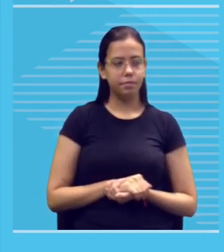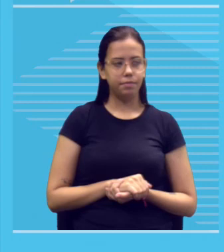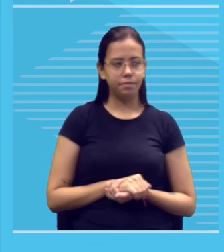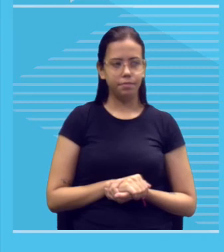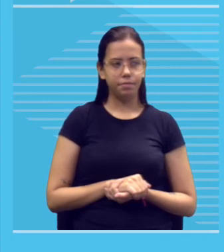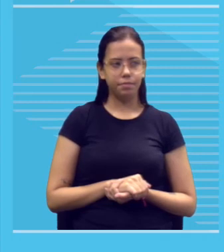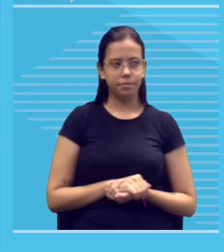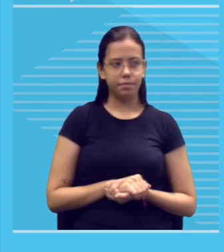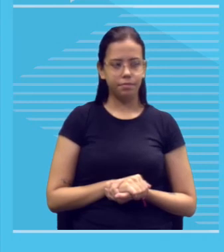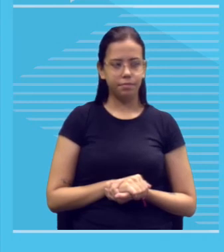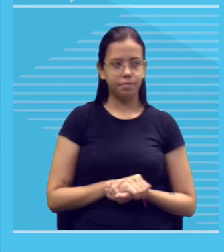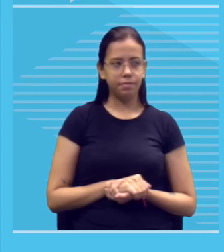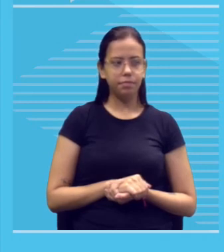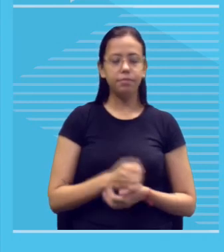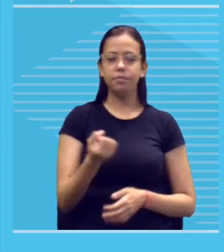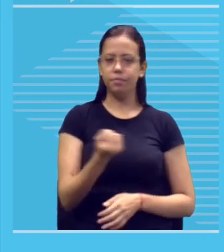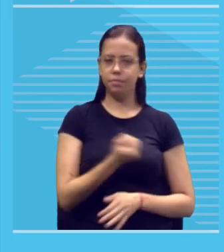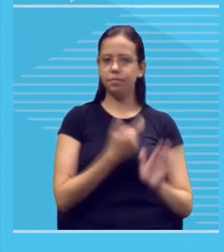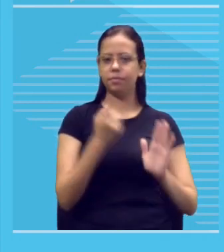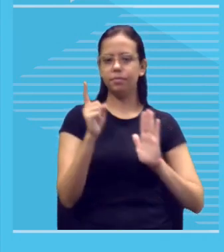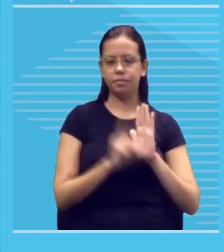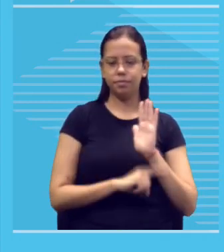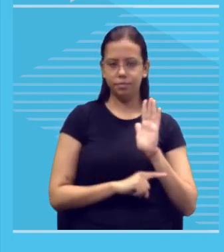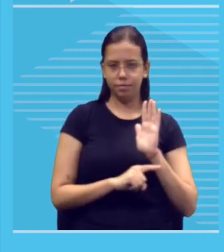eu vou pegar um número